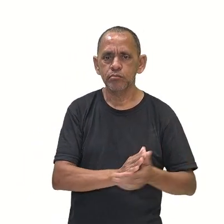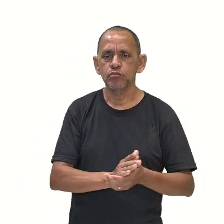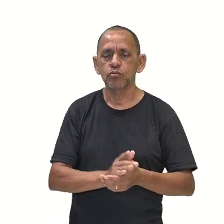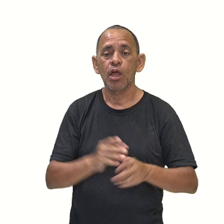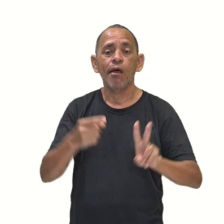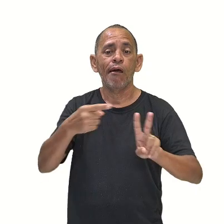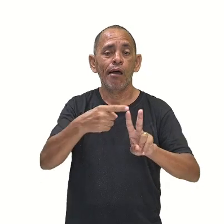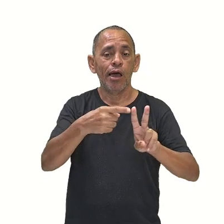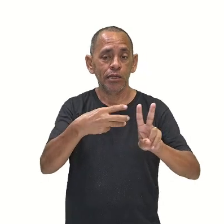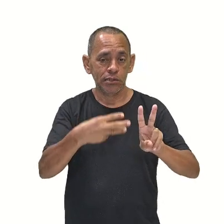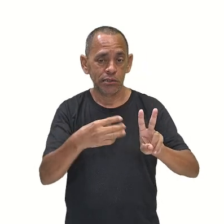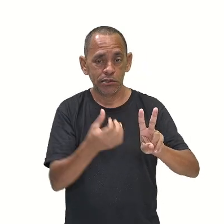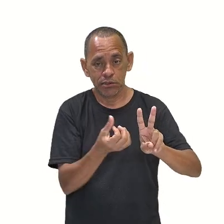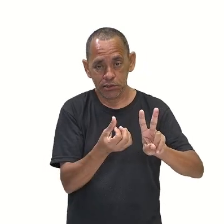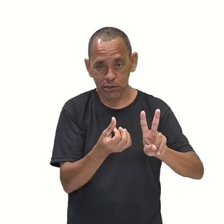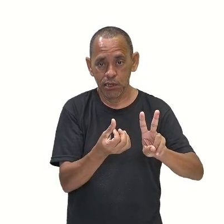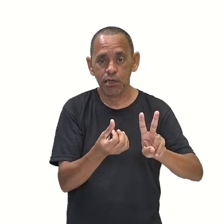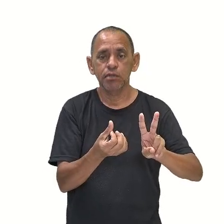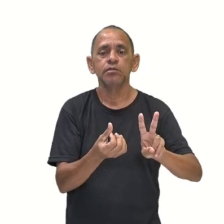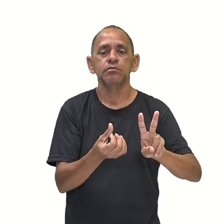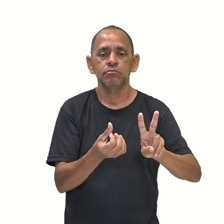de 36,